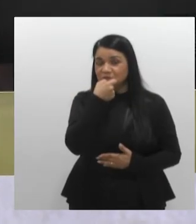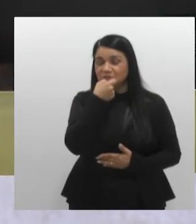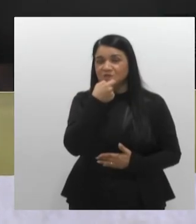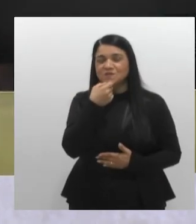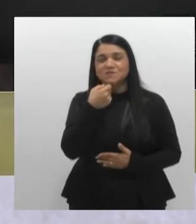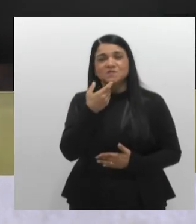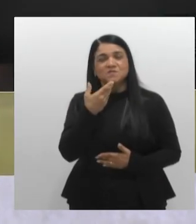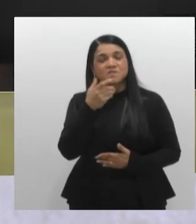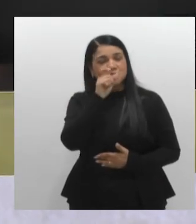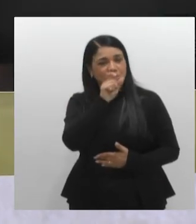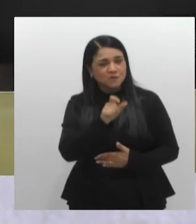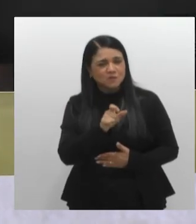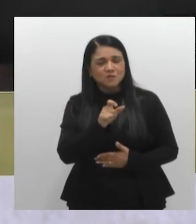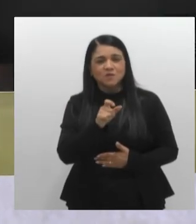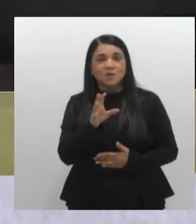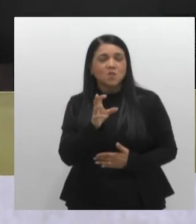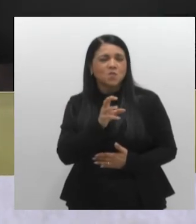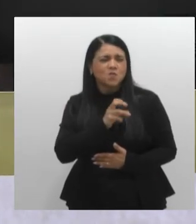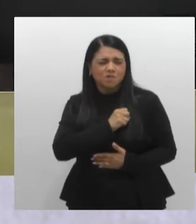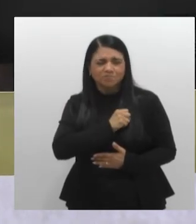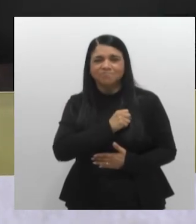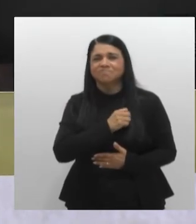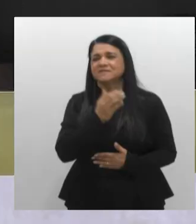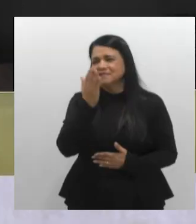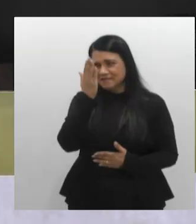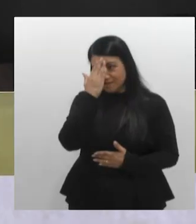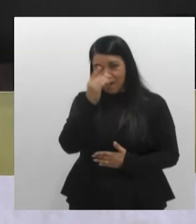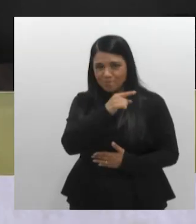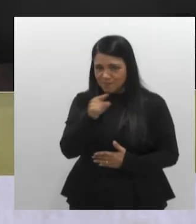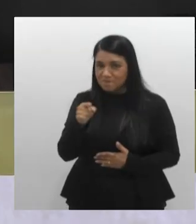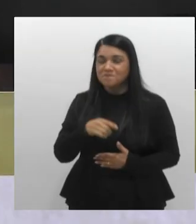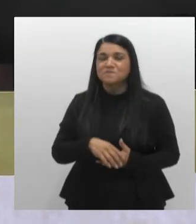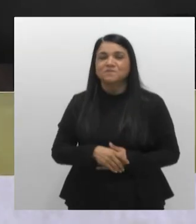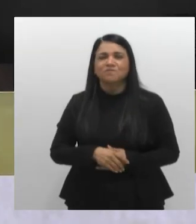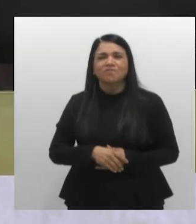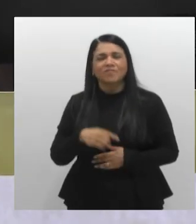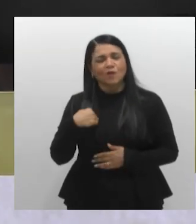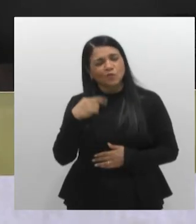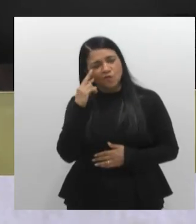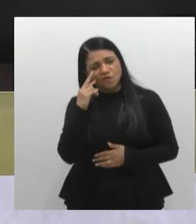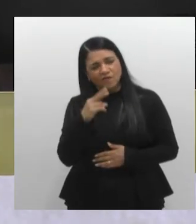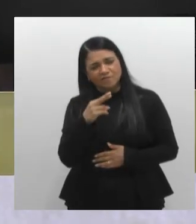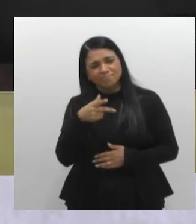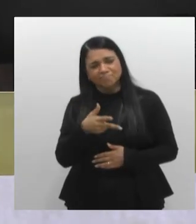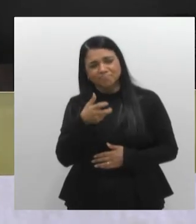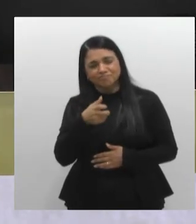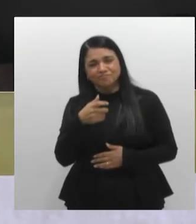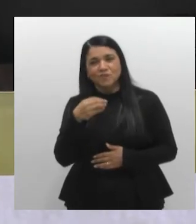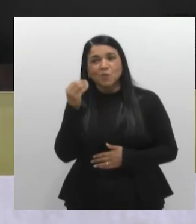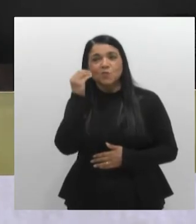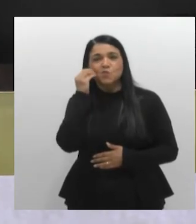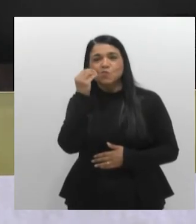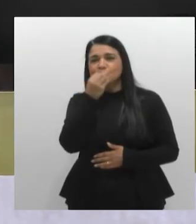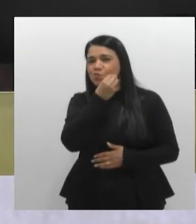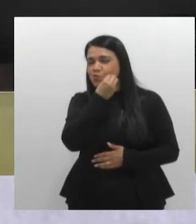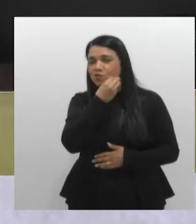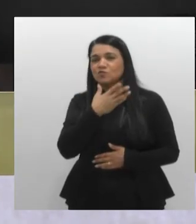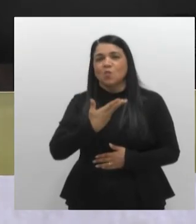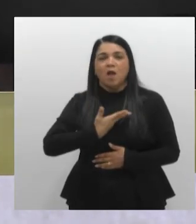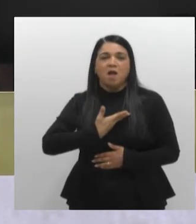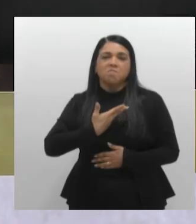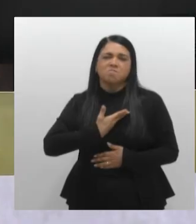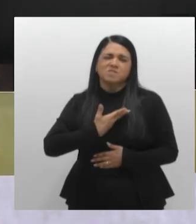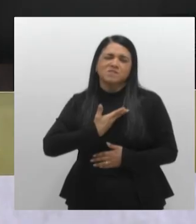alguém que eu amo muito, todos sabem. Mas antes eu queria, estou vendo ele daqui, mandar um beijo para um amigo querido de